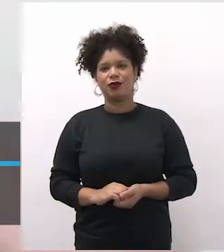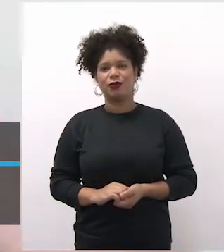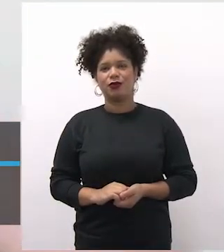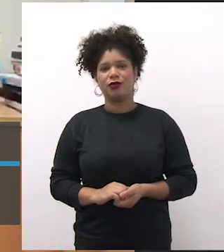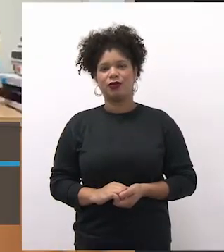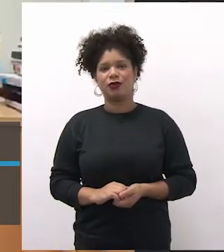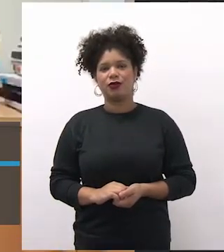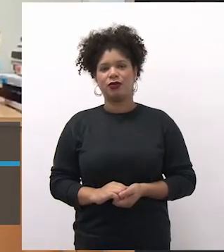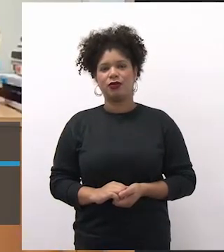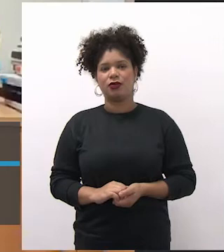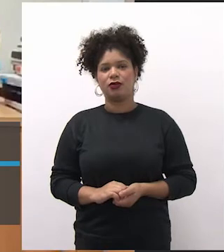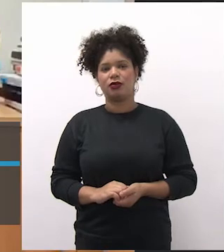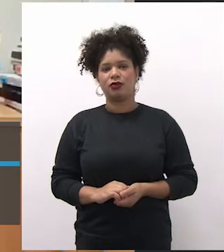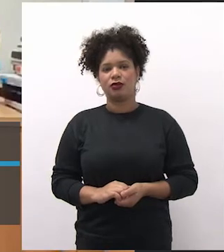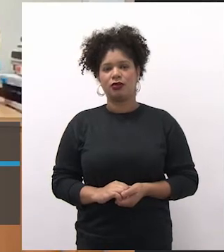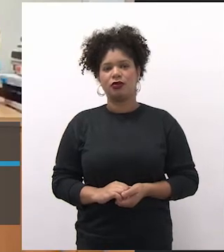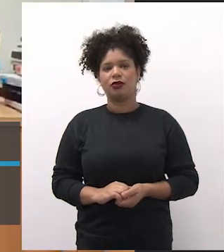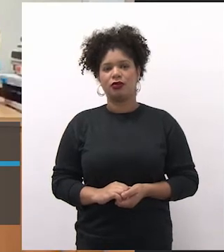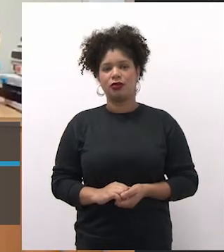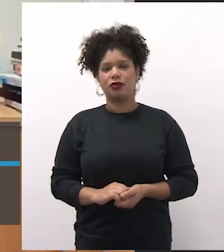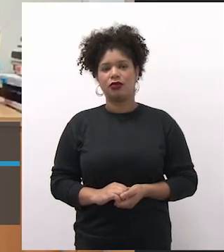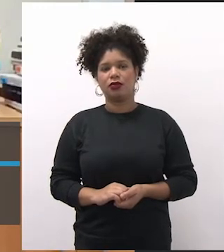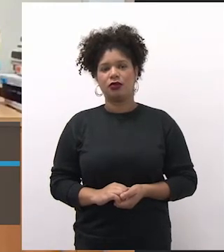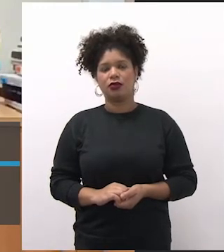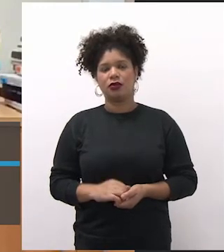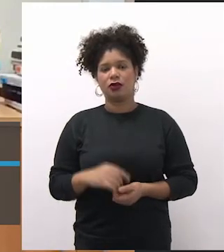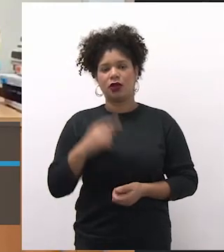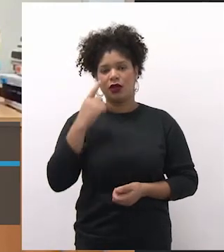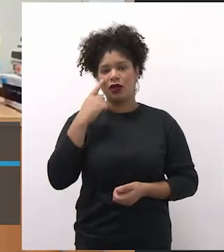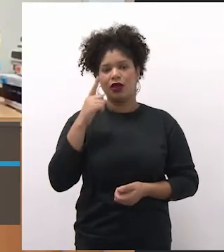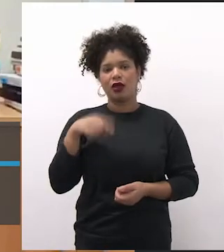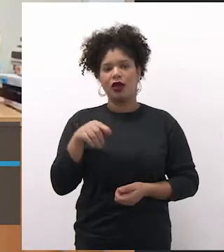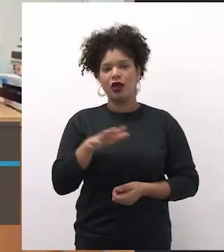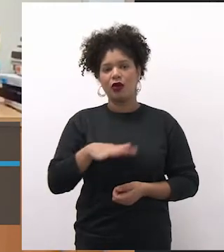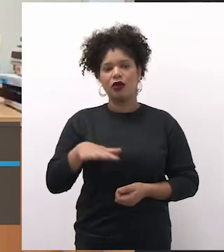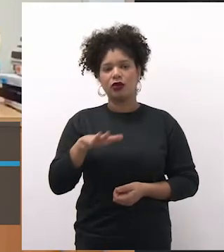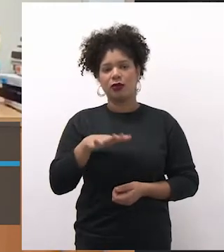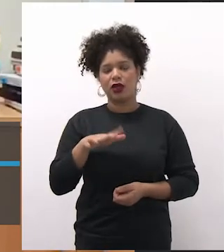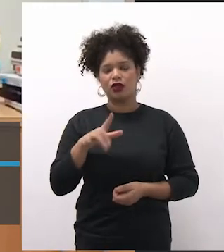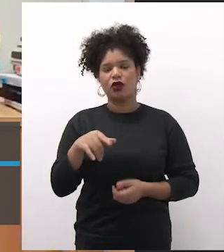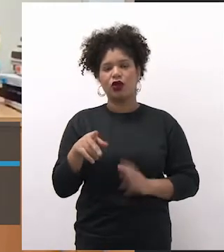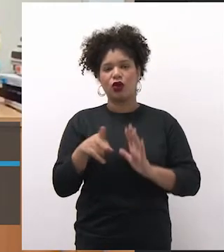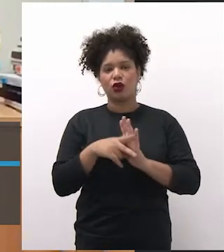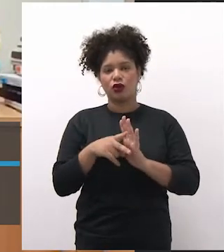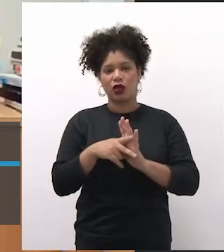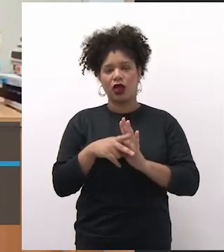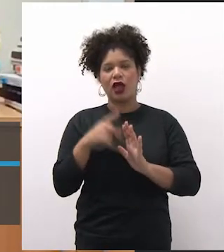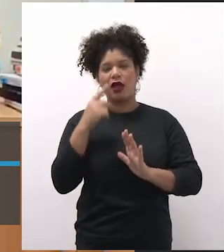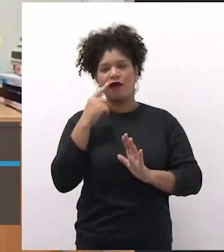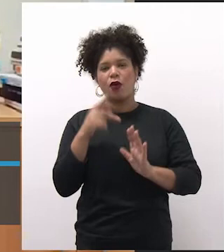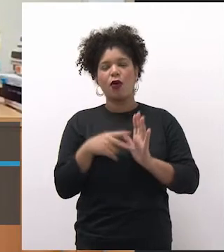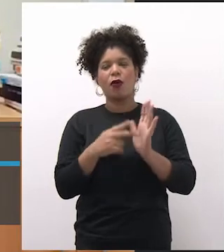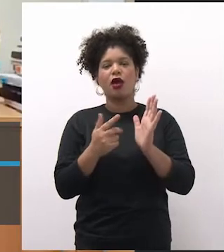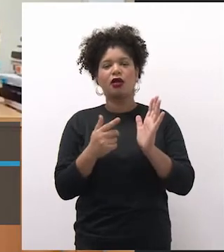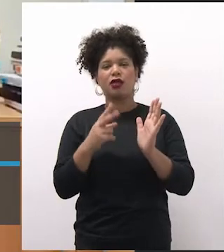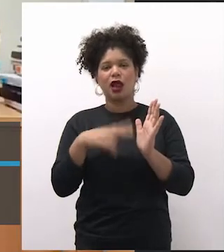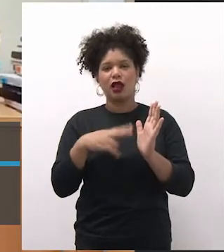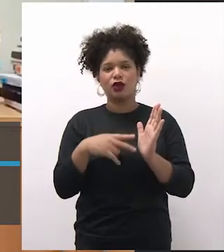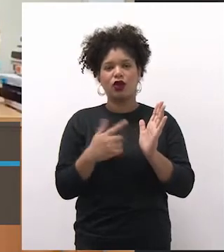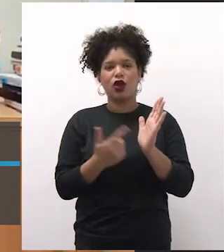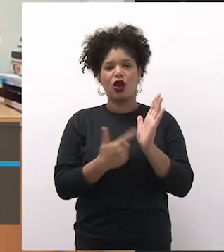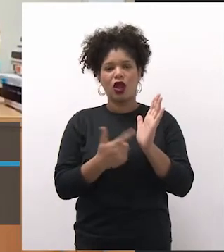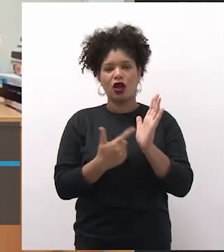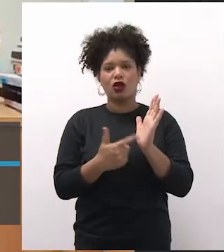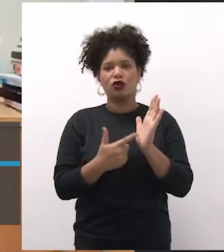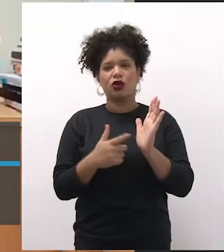Certo, é um espaço que vai muito além do prazer, né, da leitura. Como